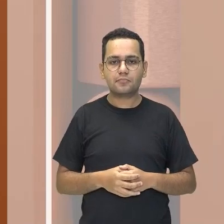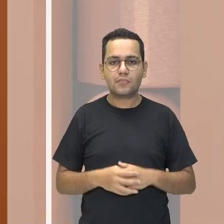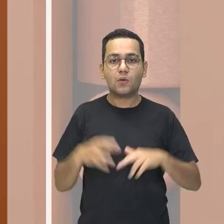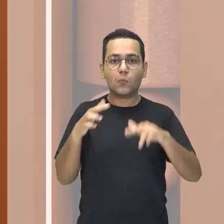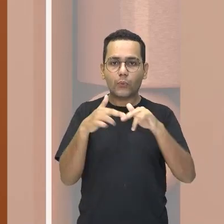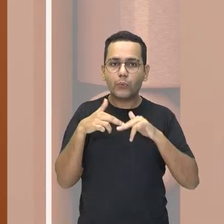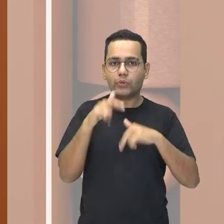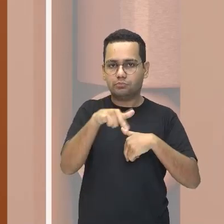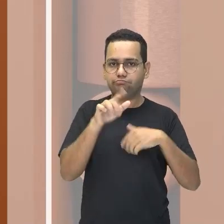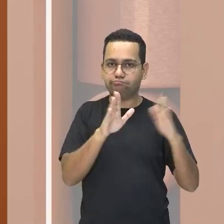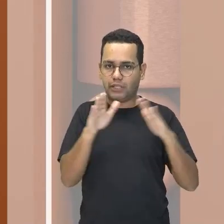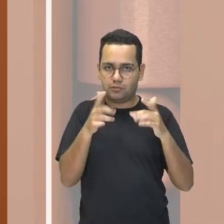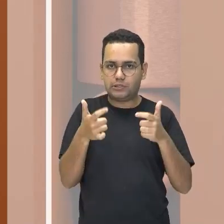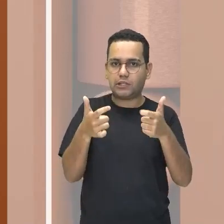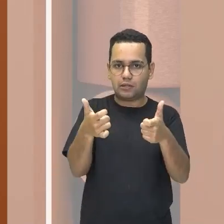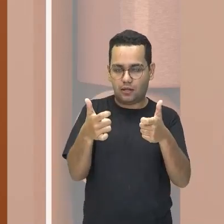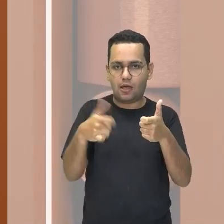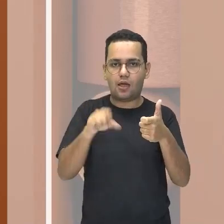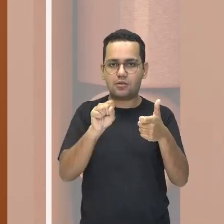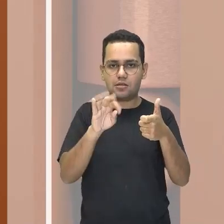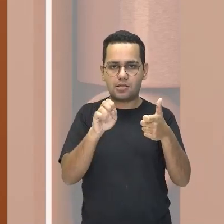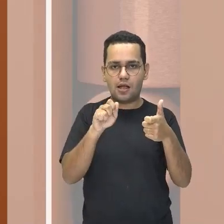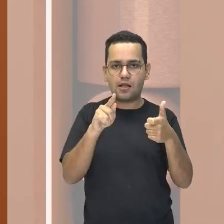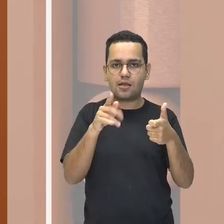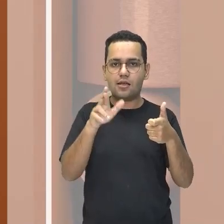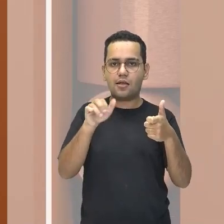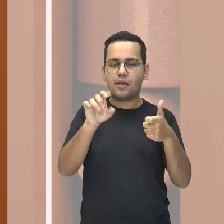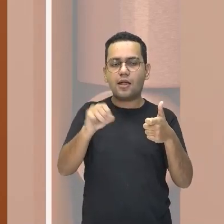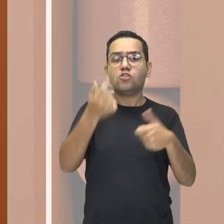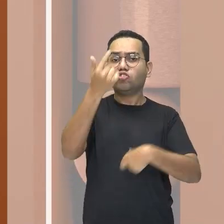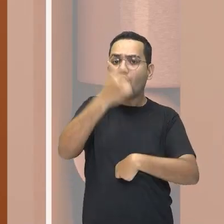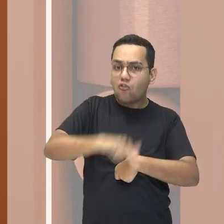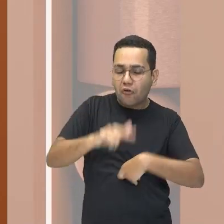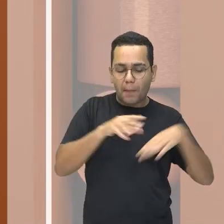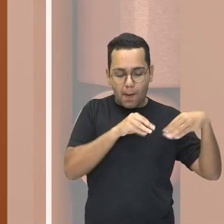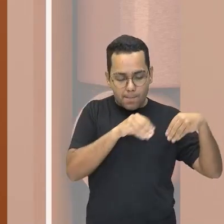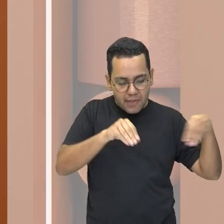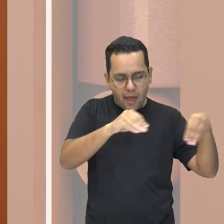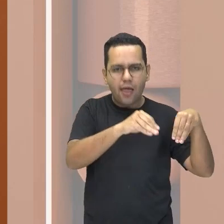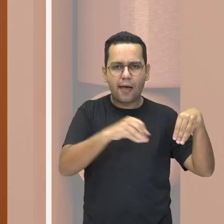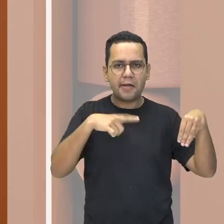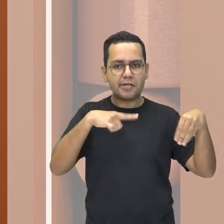então a reconquista de territórios dos